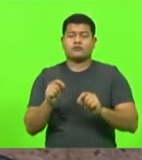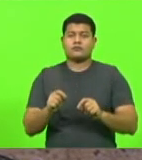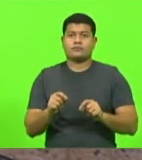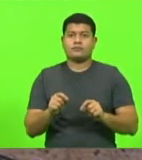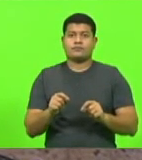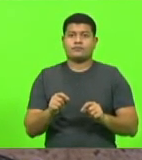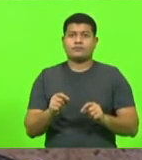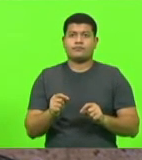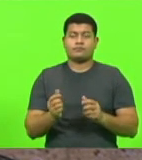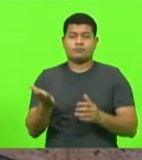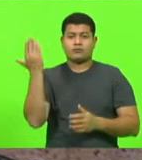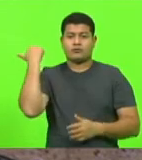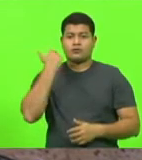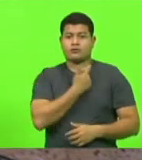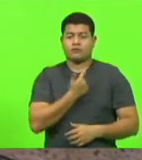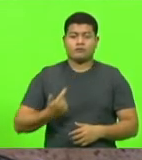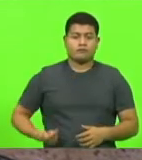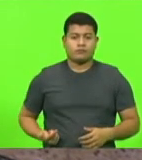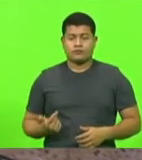governos anteriores, governo PT,